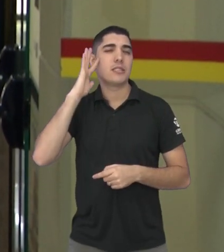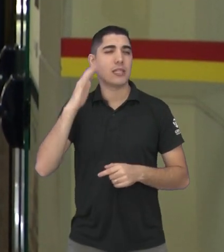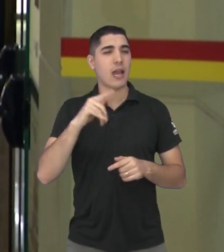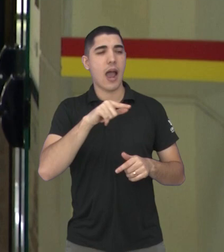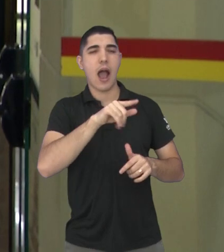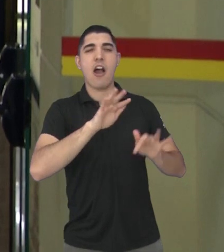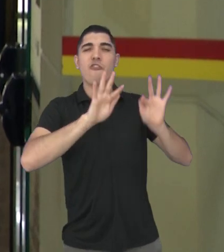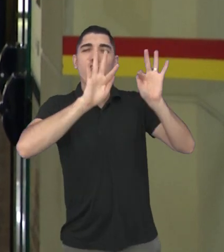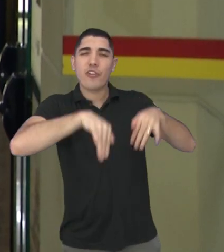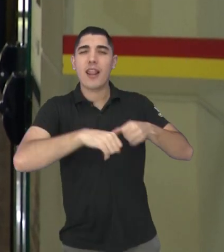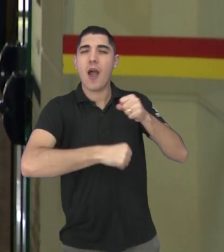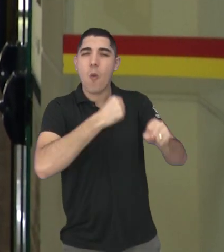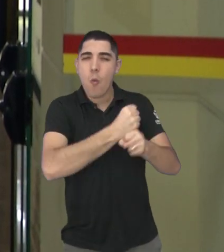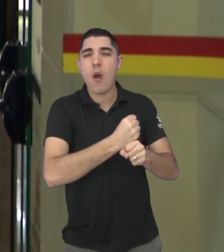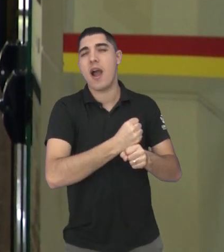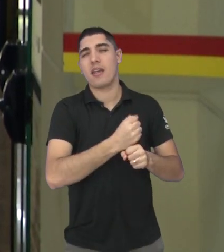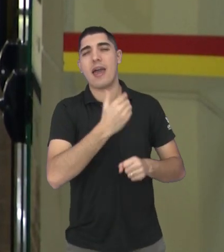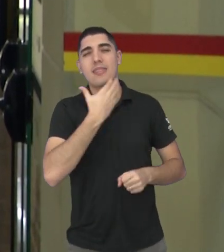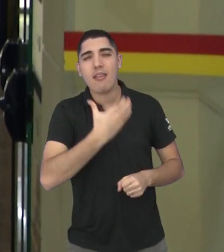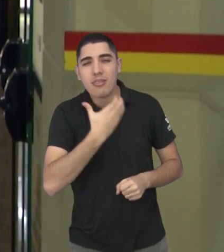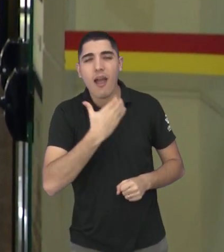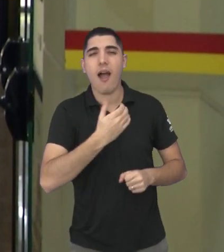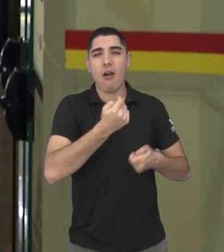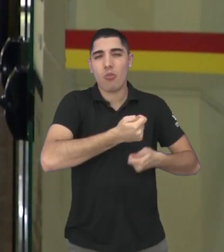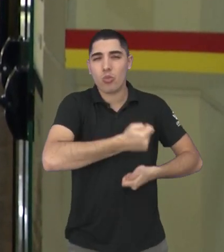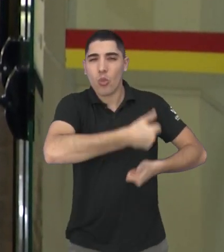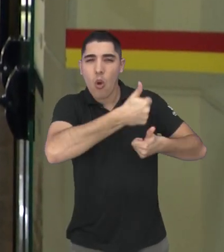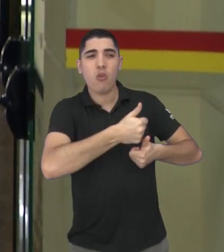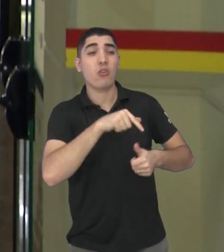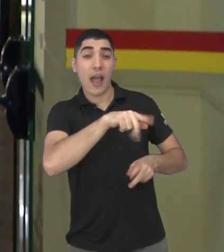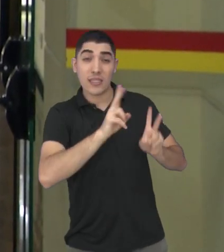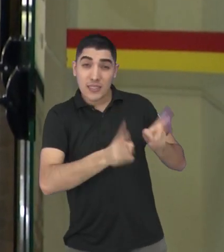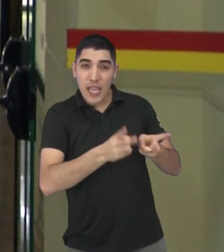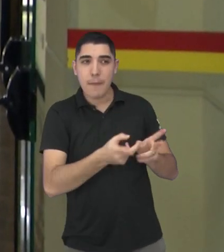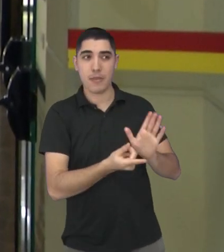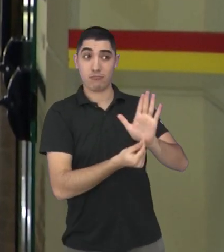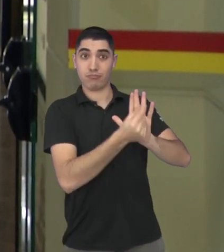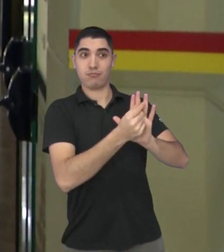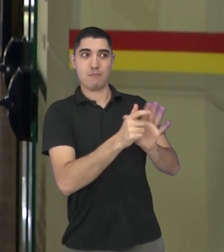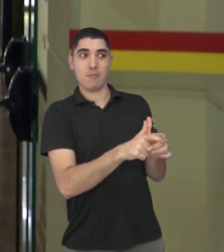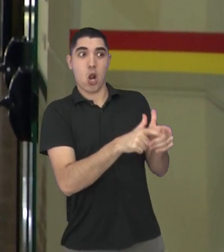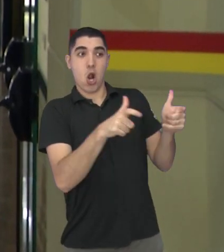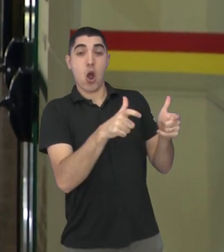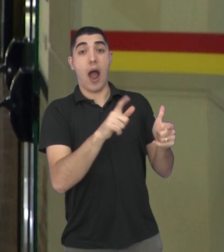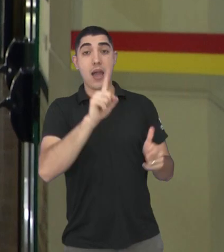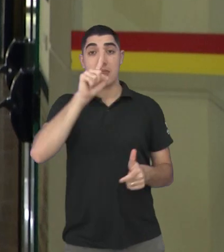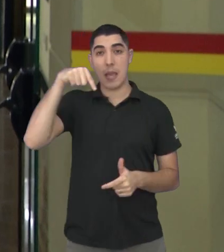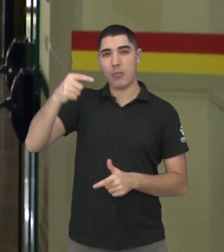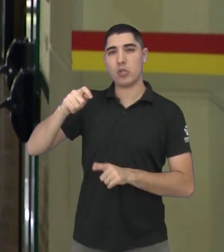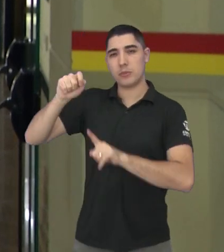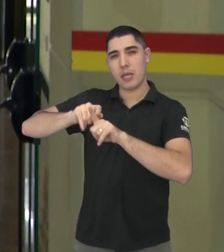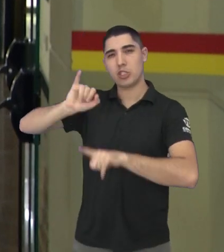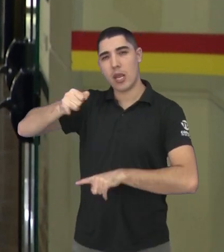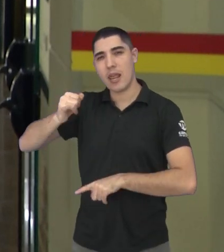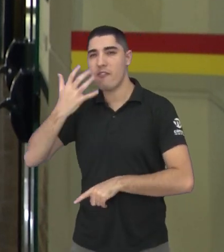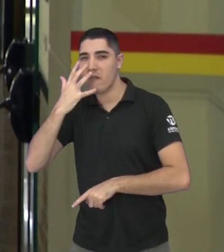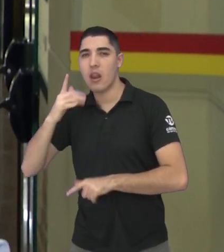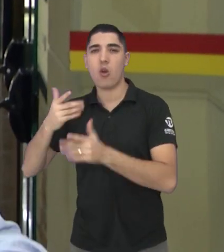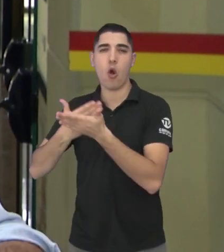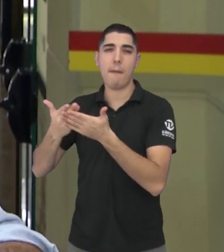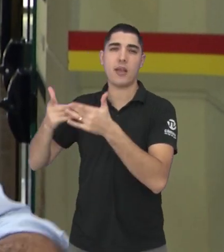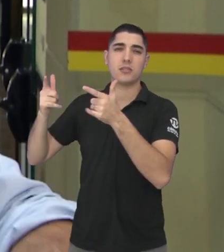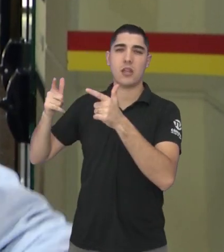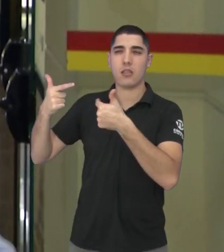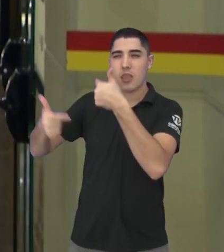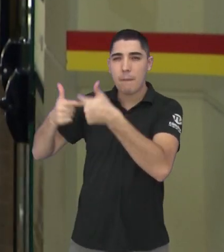normalmente no fim de ano com as festas Natal ano novo nós temos da economia normalmente os primeiros meses do mês